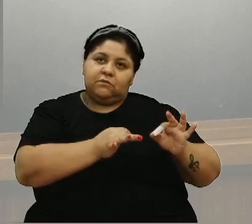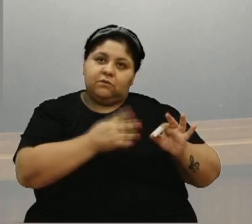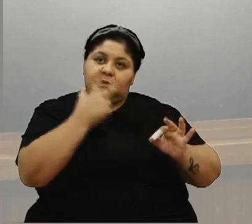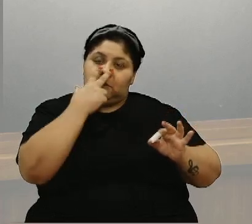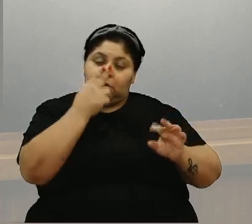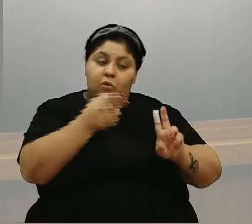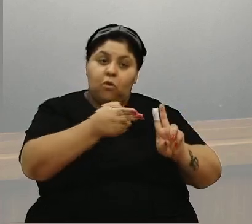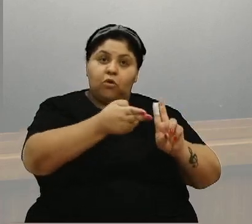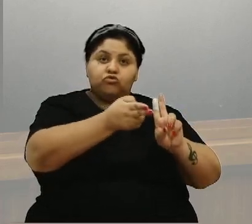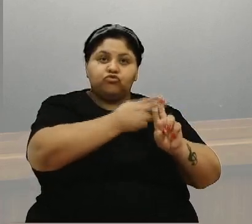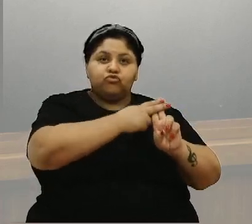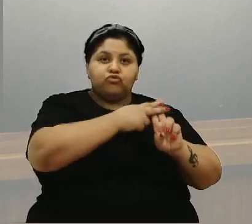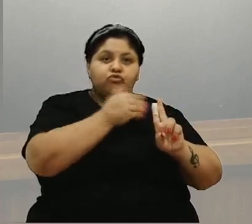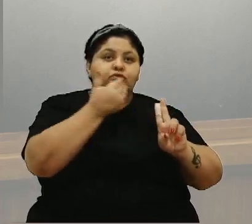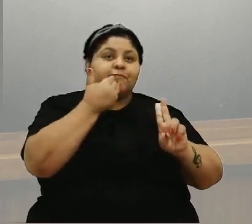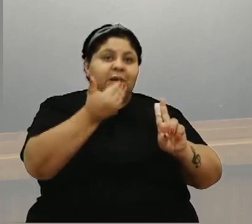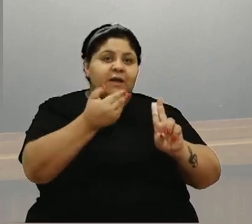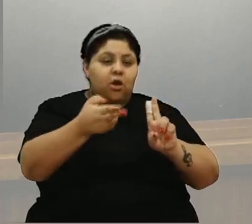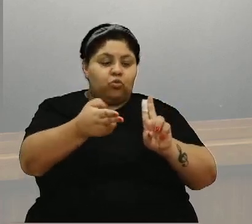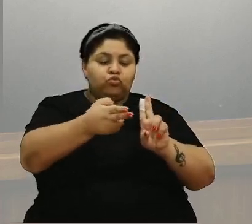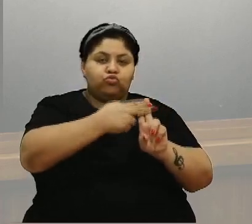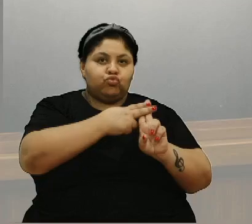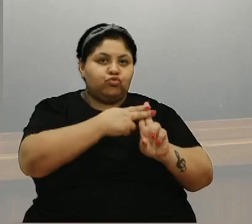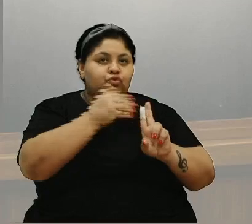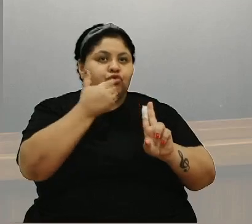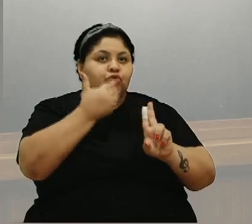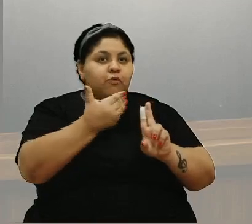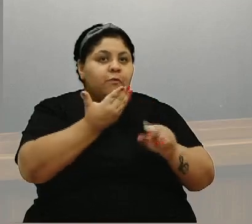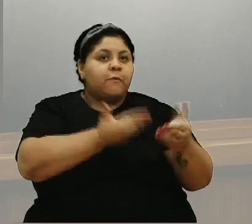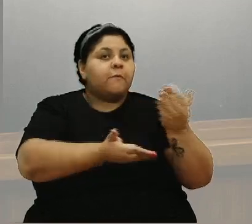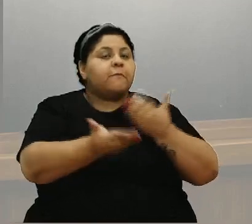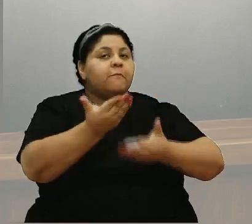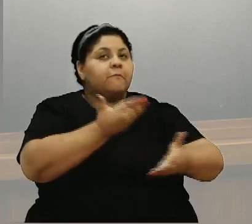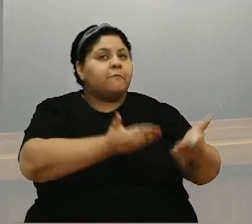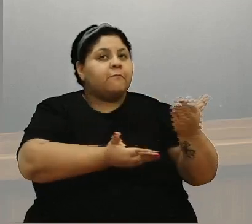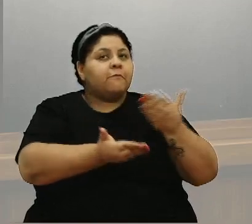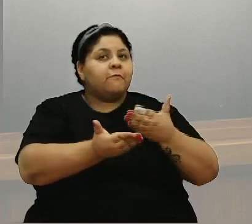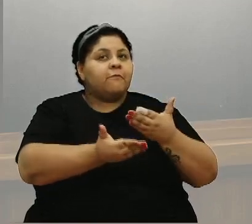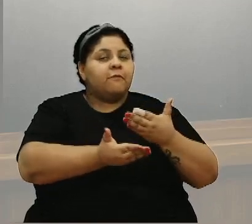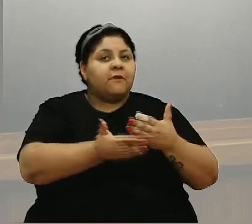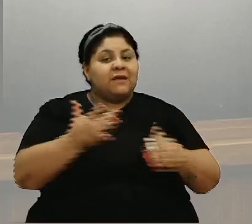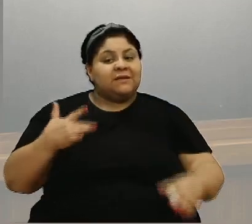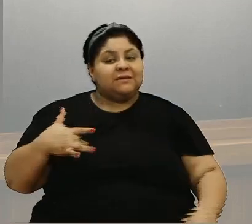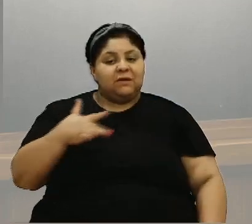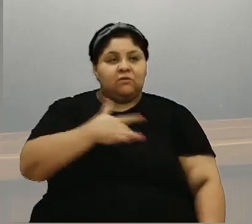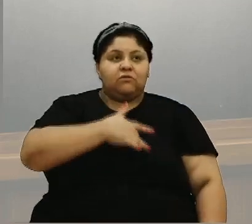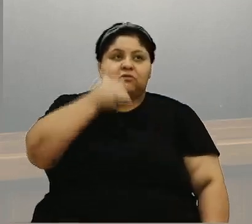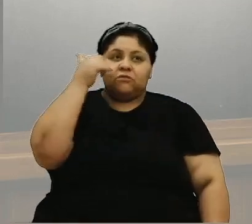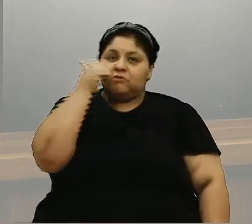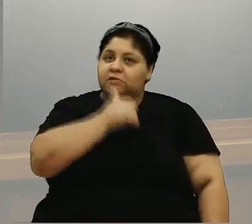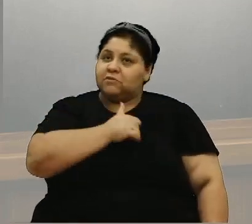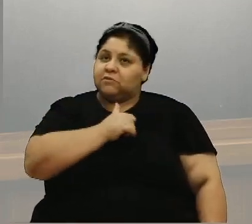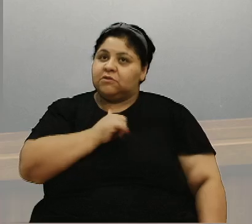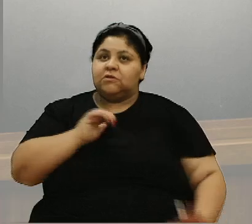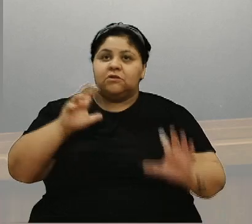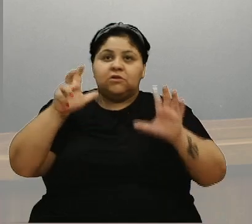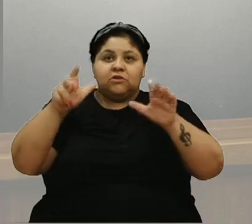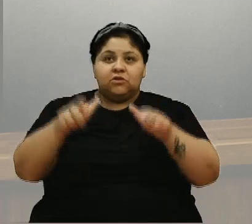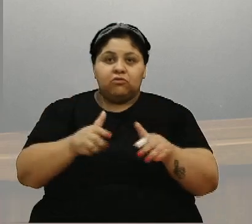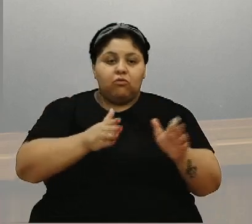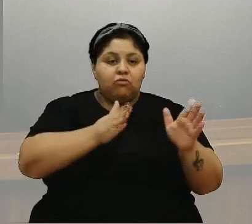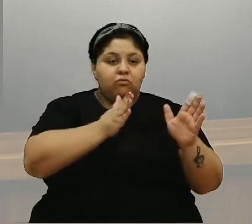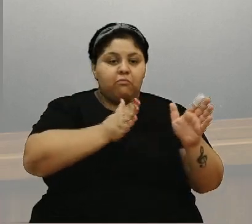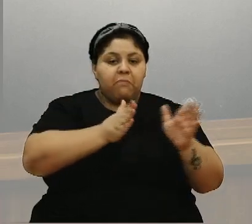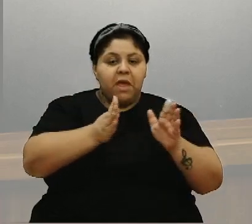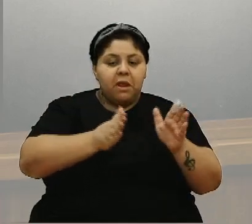SUS prevê. O SUS prevê o atendimento à saúde da mulher em todas as fases da sua